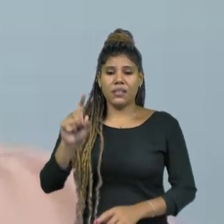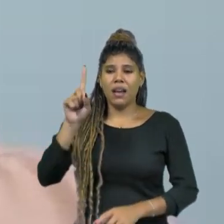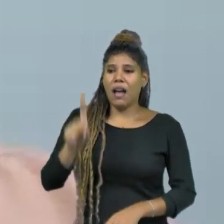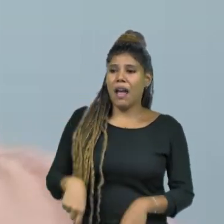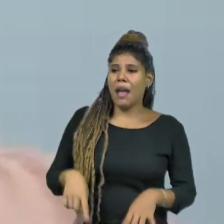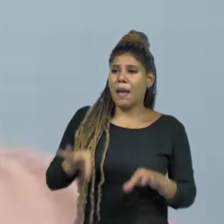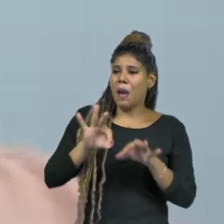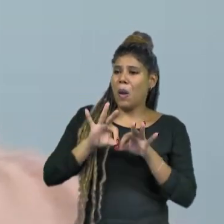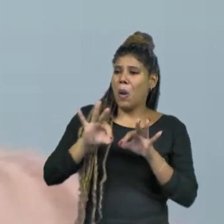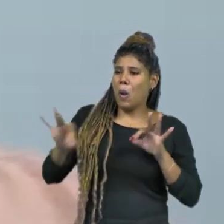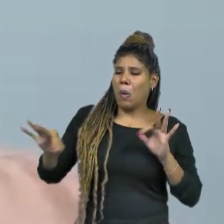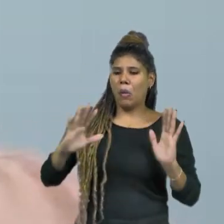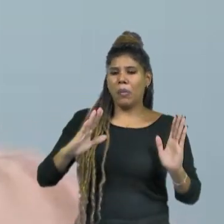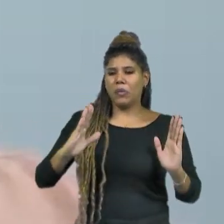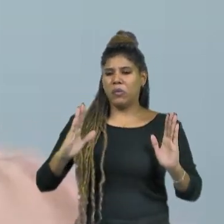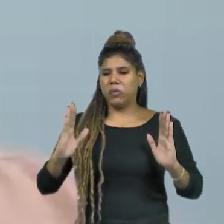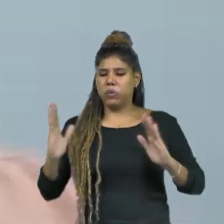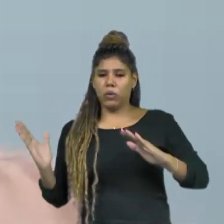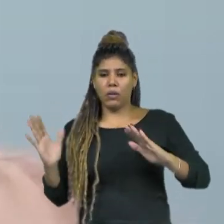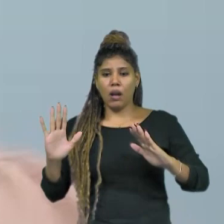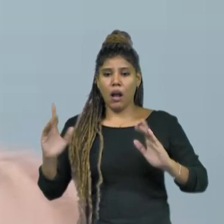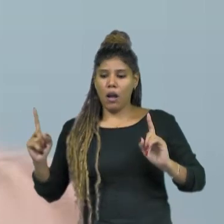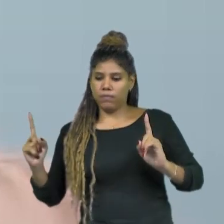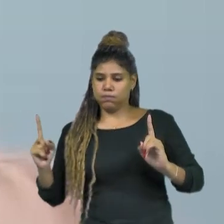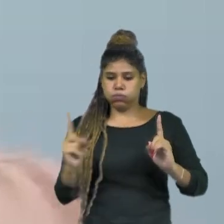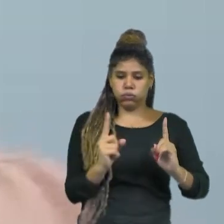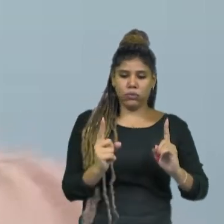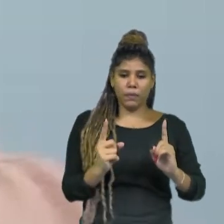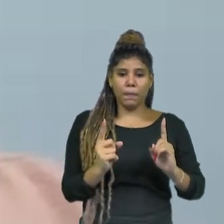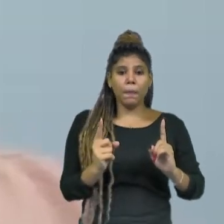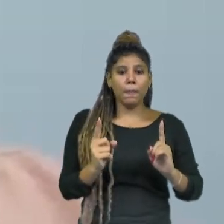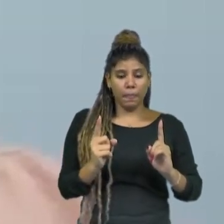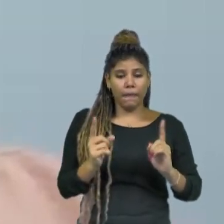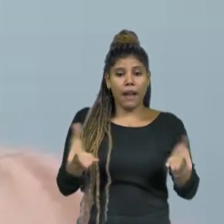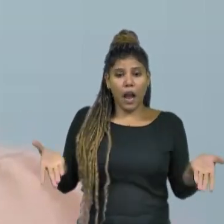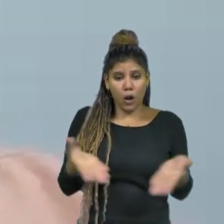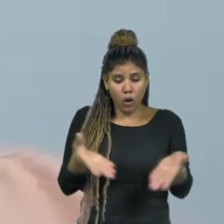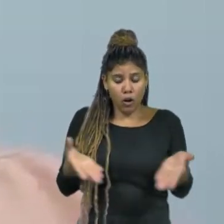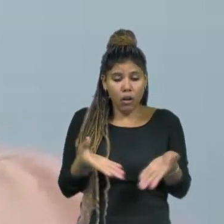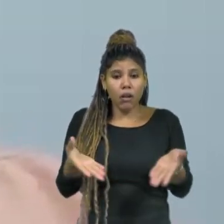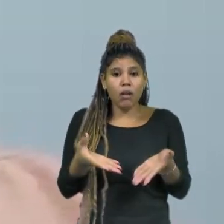E reduzir para um período de carência mais curto,